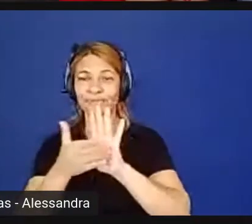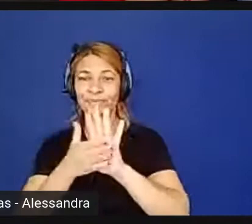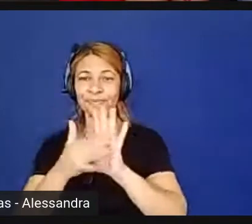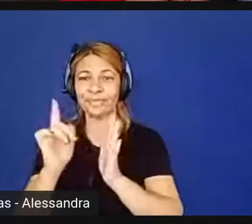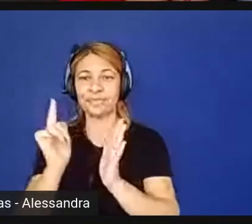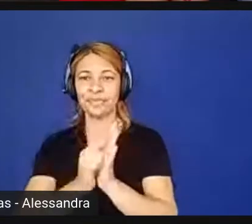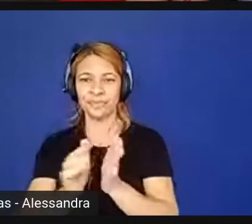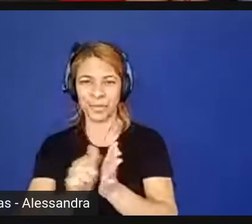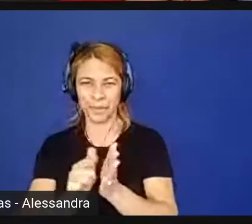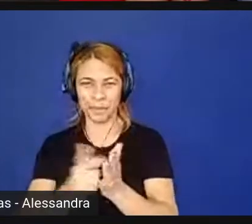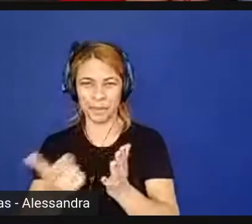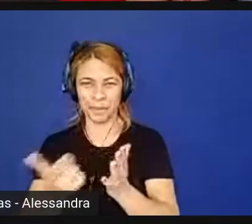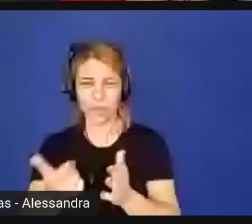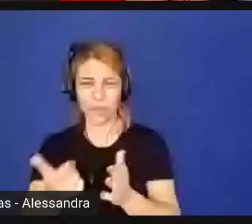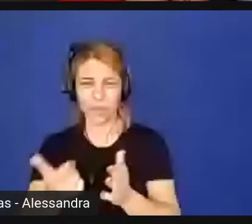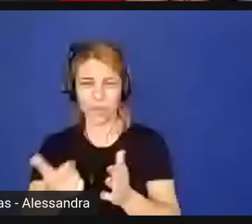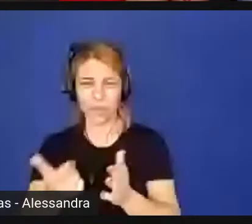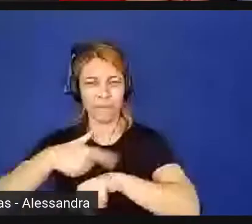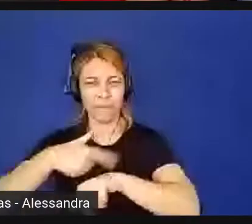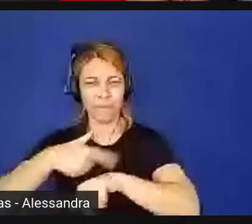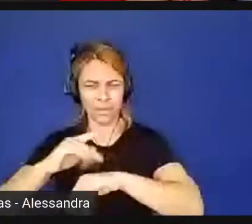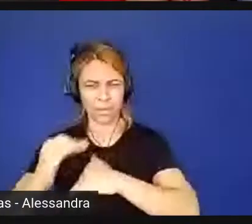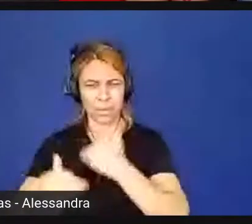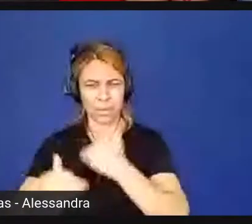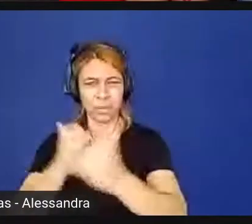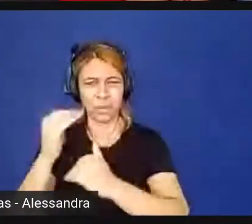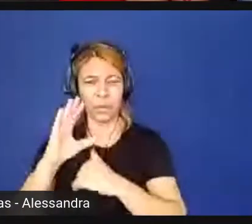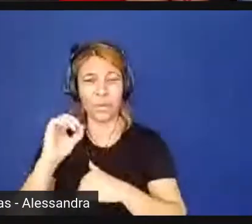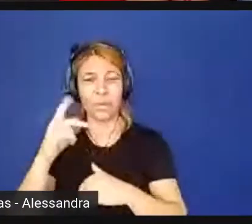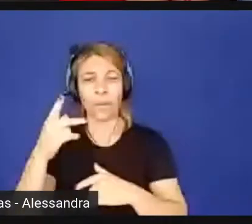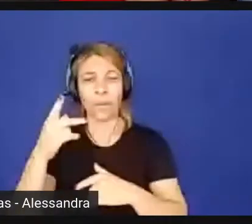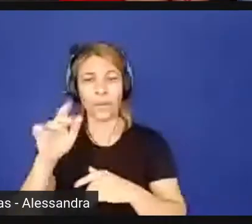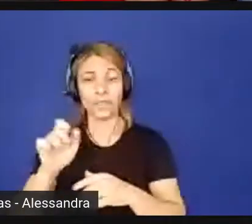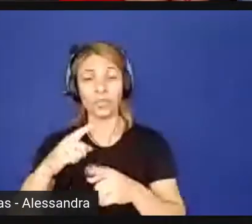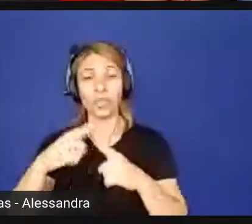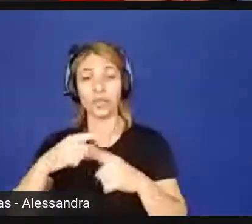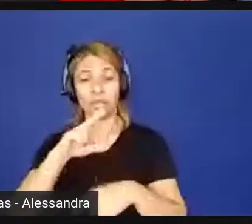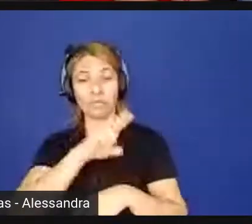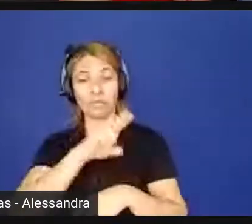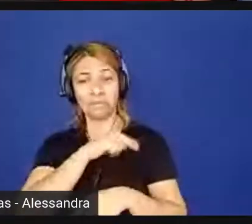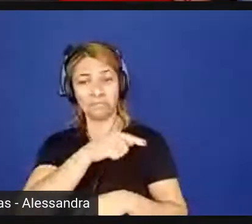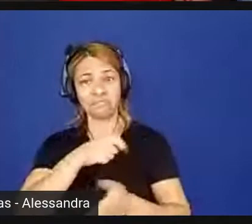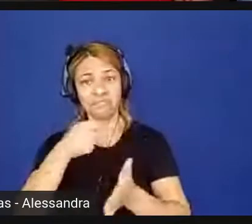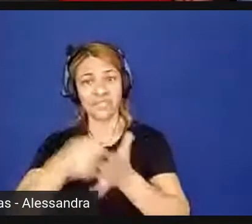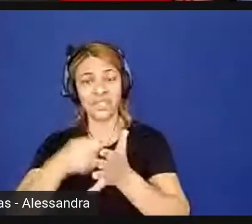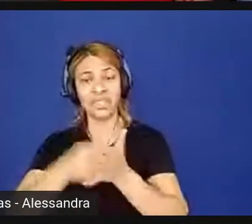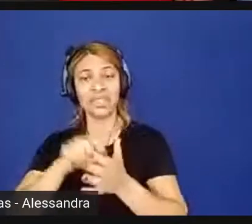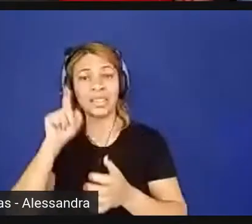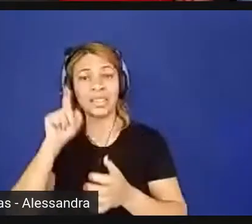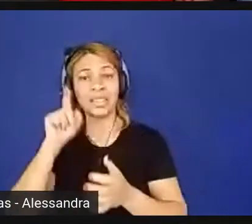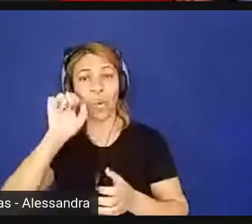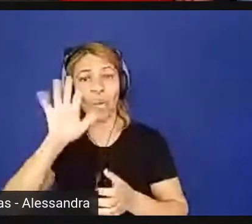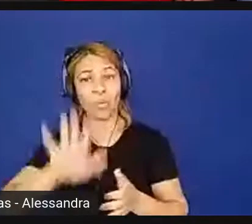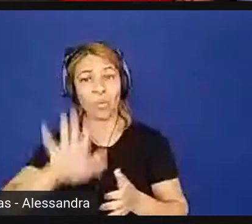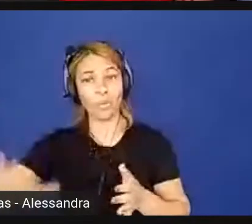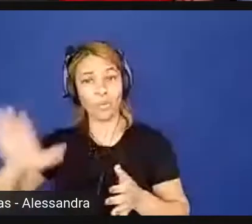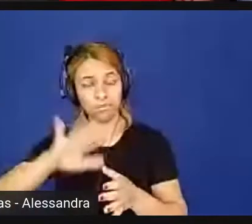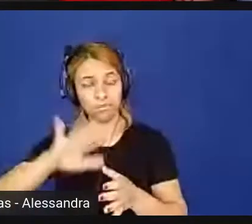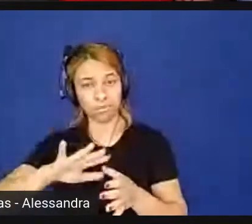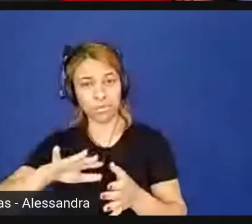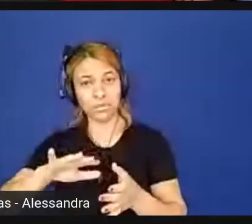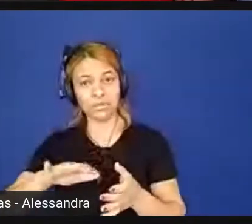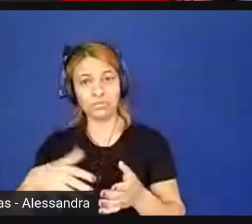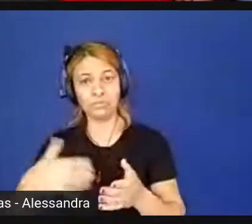mais desenvolveu o compliance, decorre por pressão do setor privado, Estados Unidos, União Europeia, em virtude do mercado acionário mais